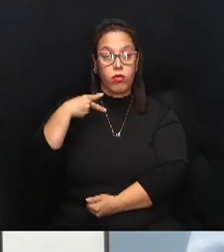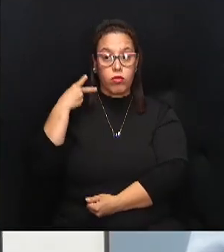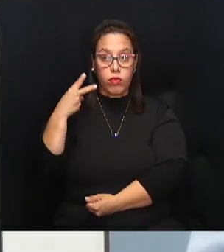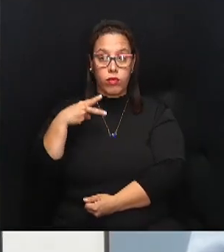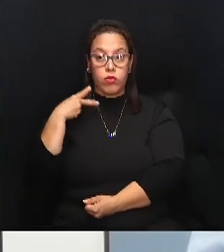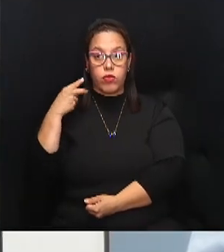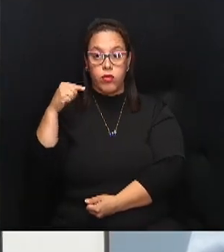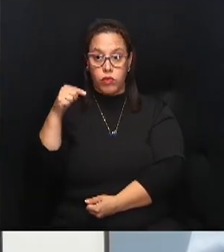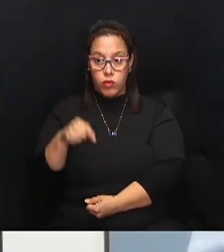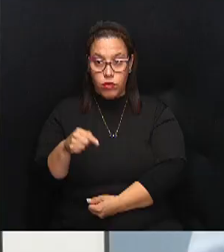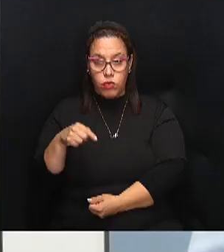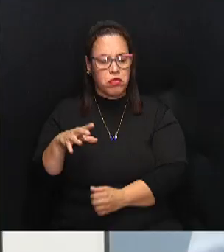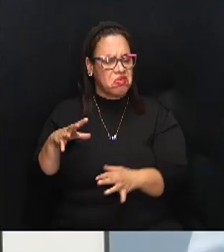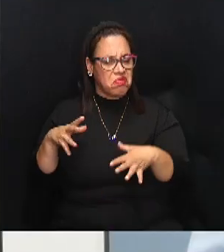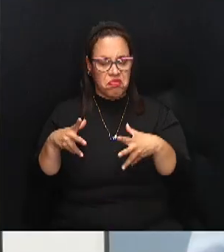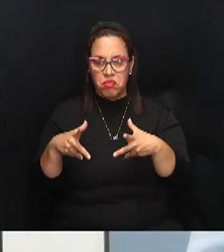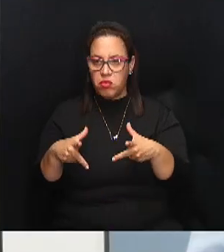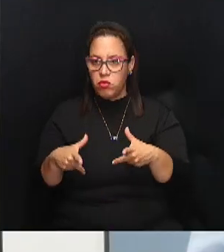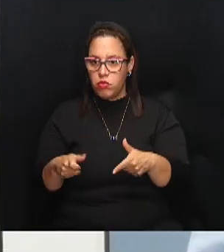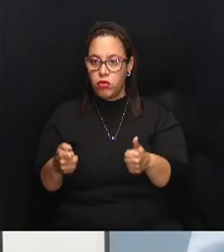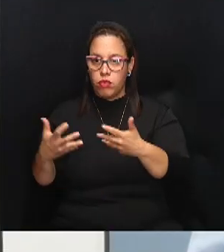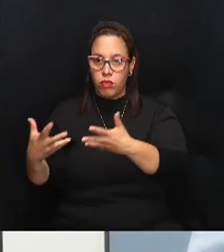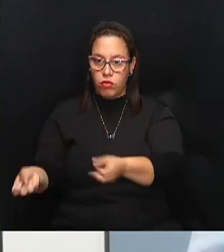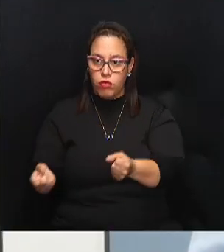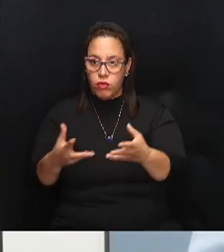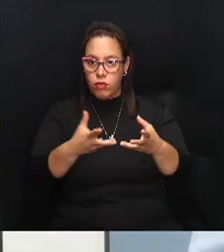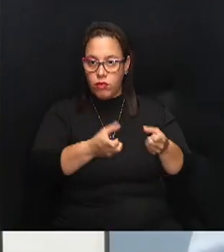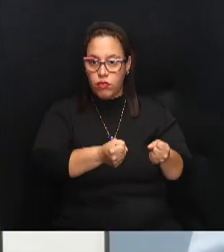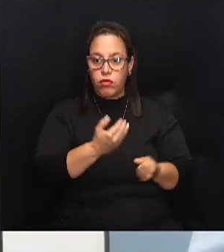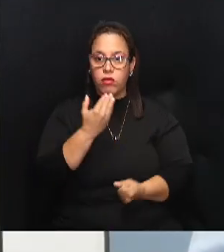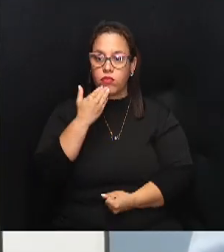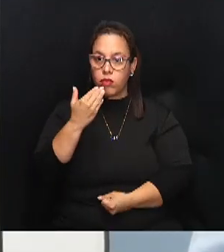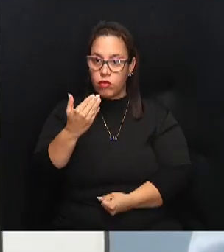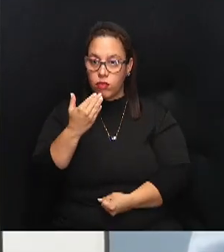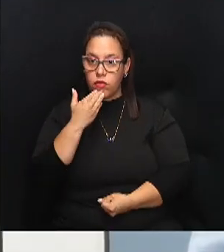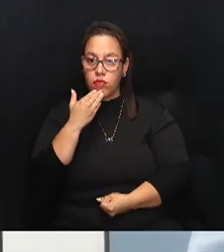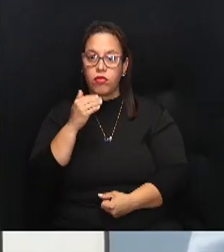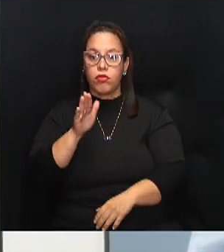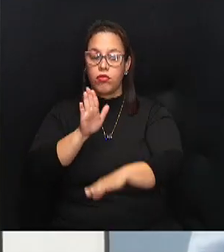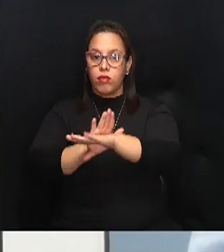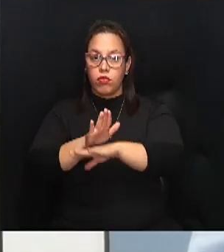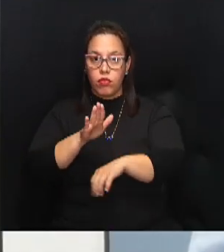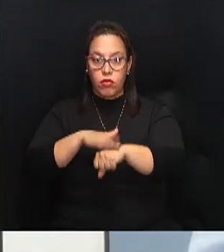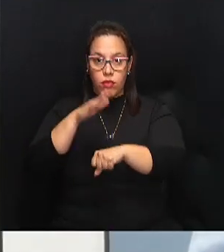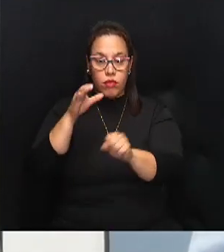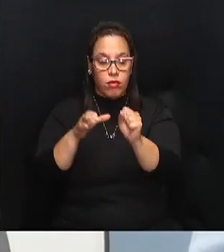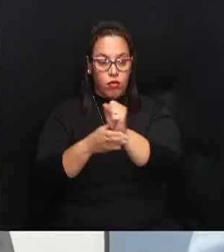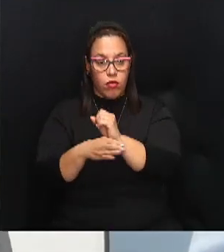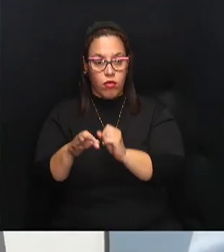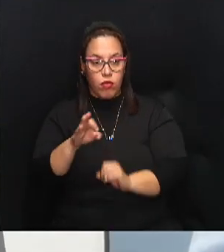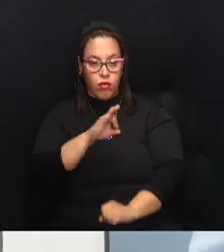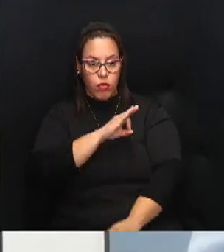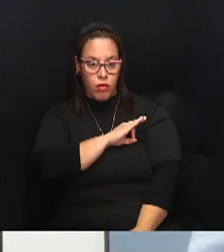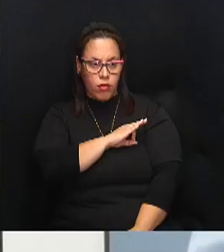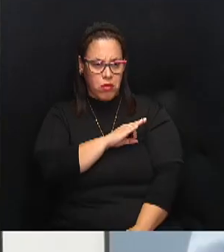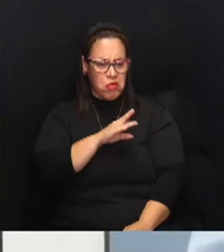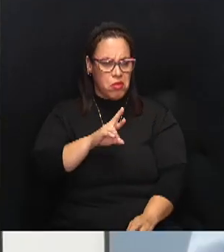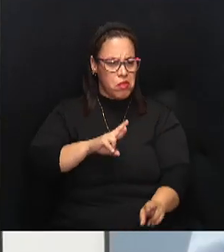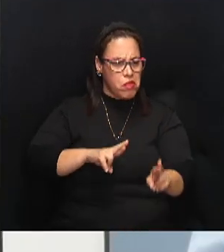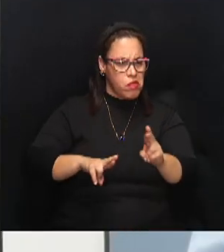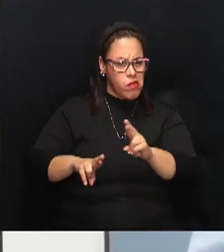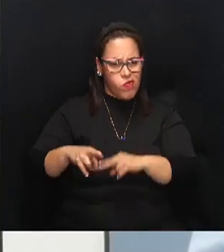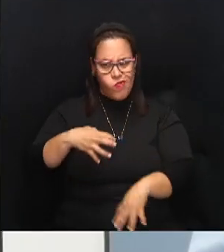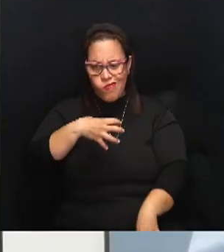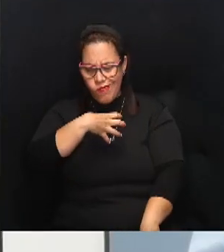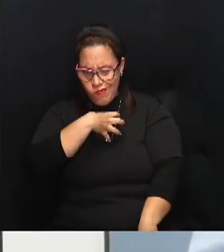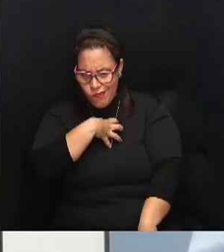da casa, de forma geral, têm recebido e pedido esse socorro de mais policiamento, a sensação de segurança. A gente